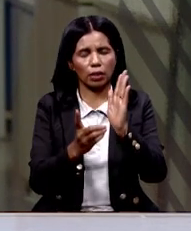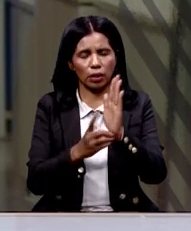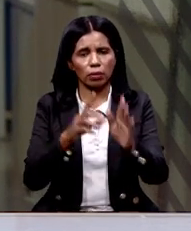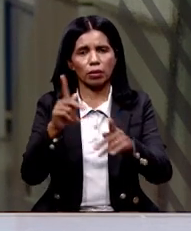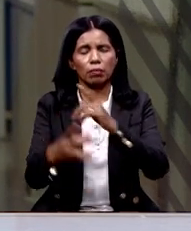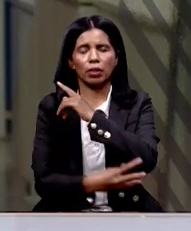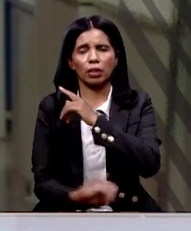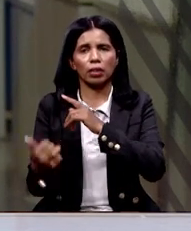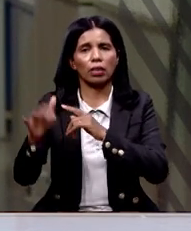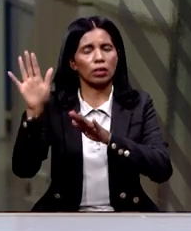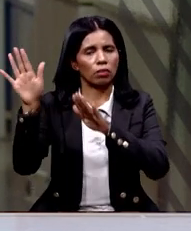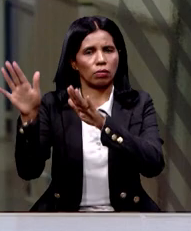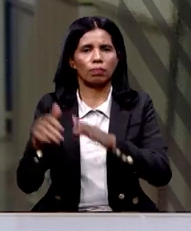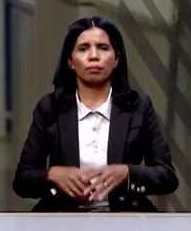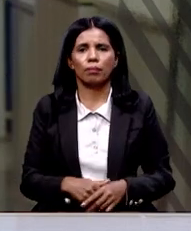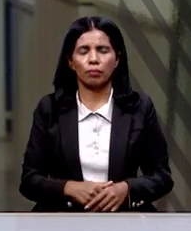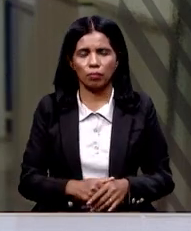remotas.